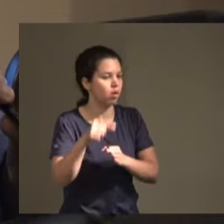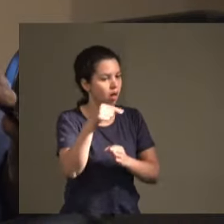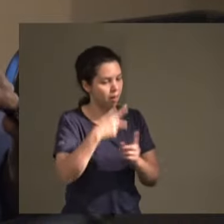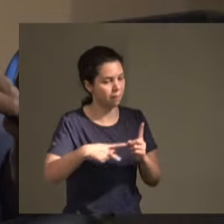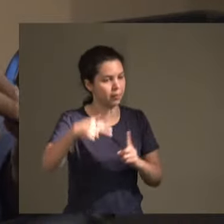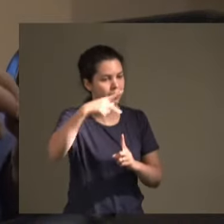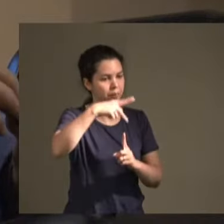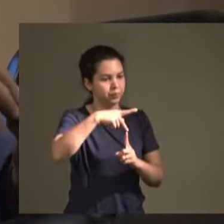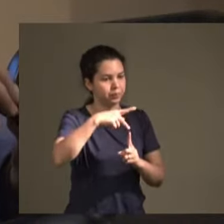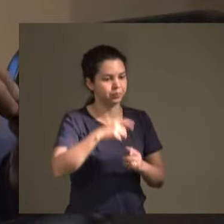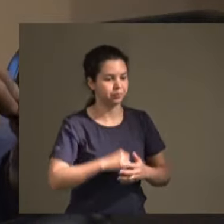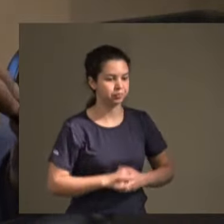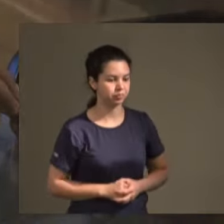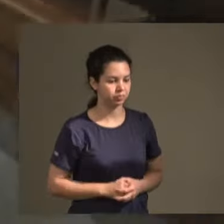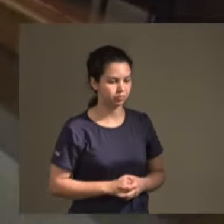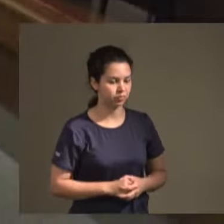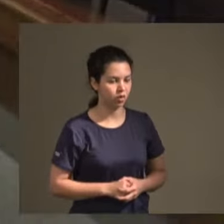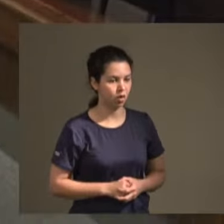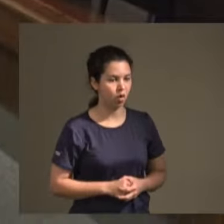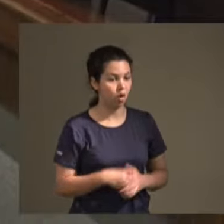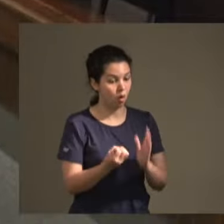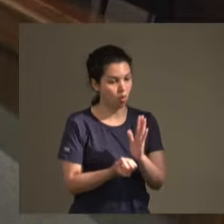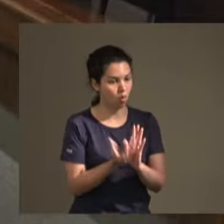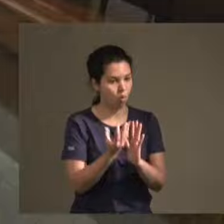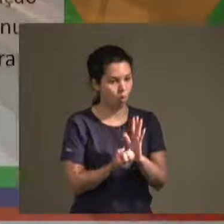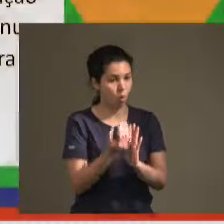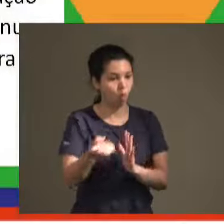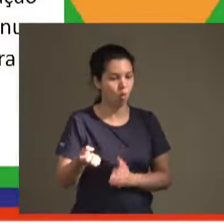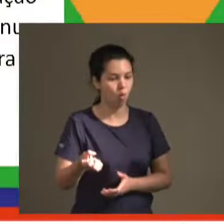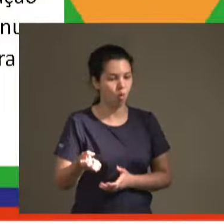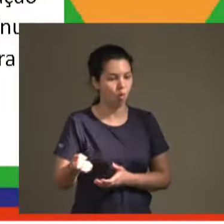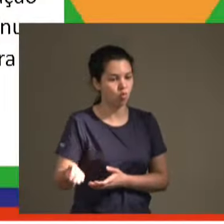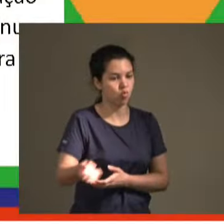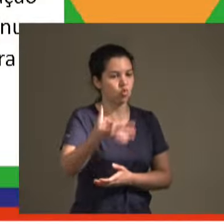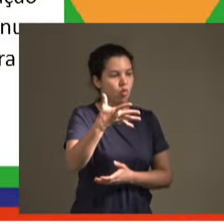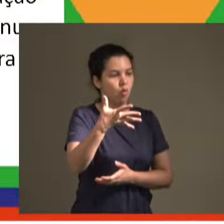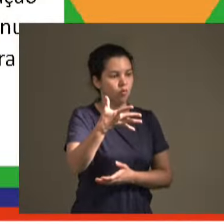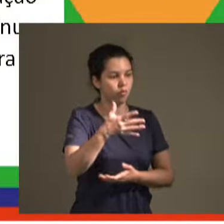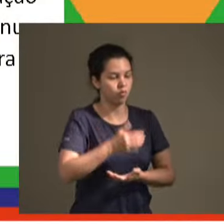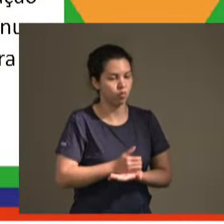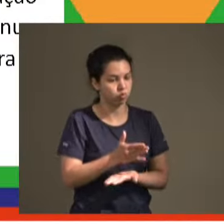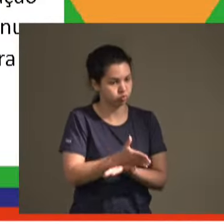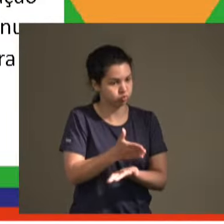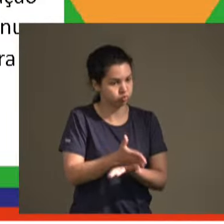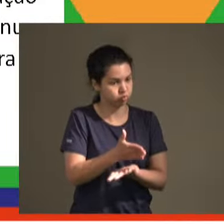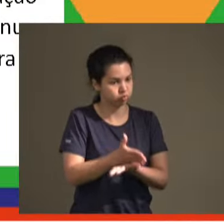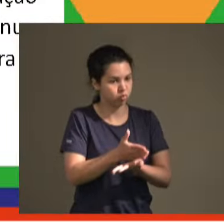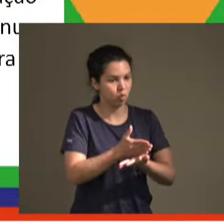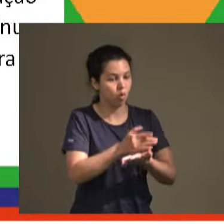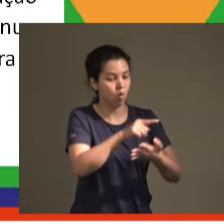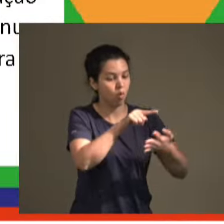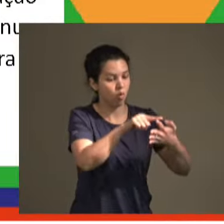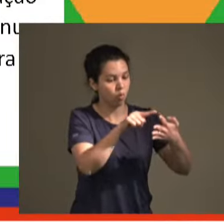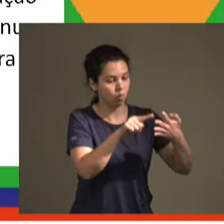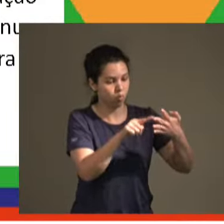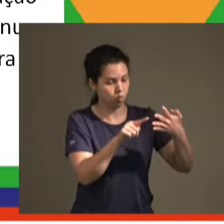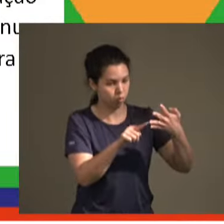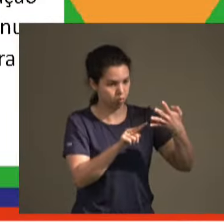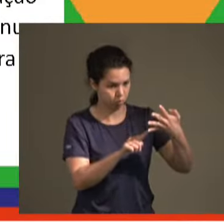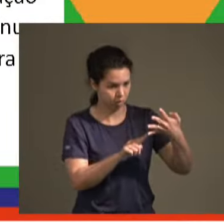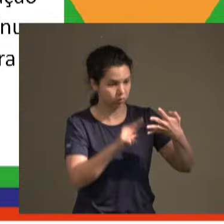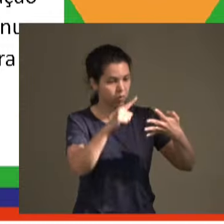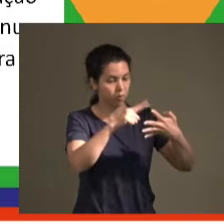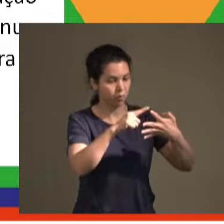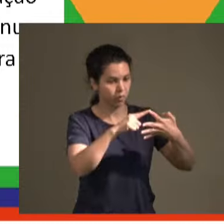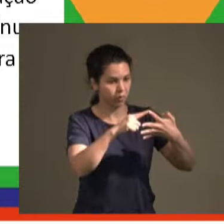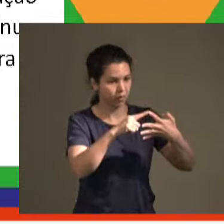Novo Viver Sem Limite. Eixos. O Novo Viver Sem Limite está estruturado em 4 grandes eixos. 1.